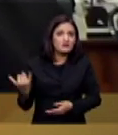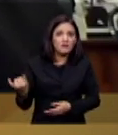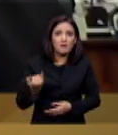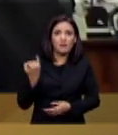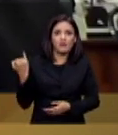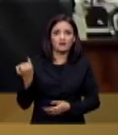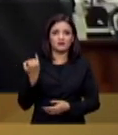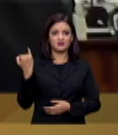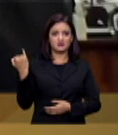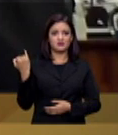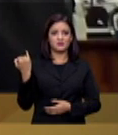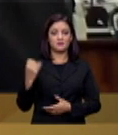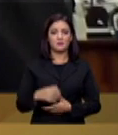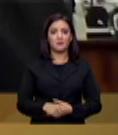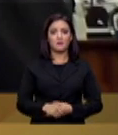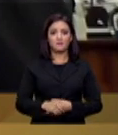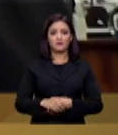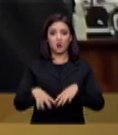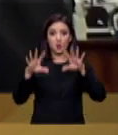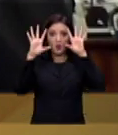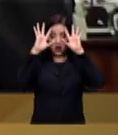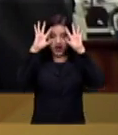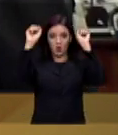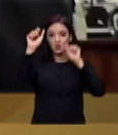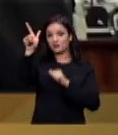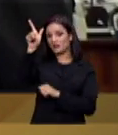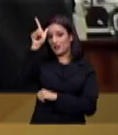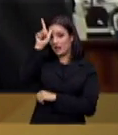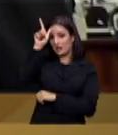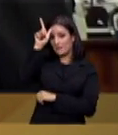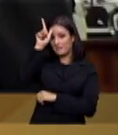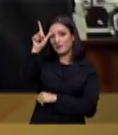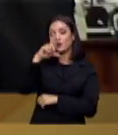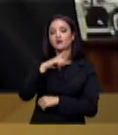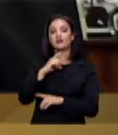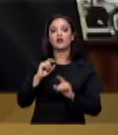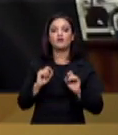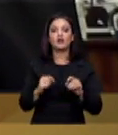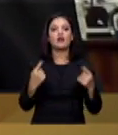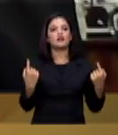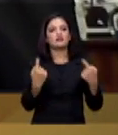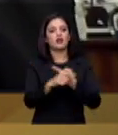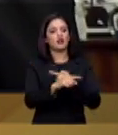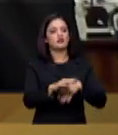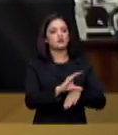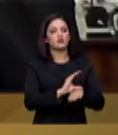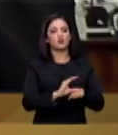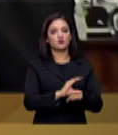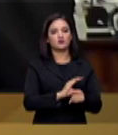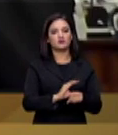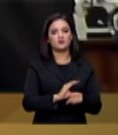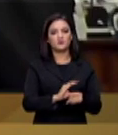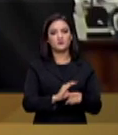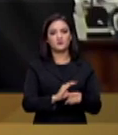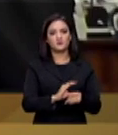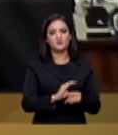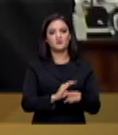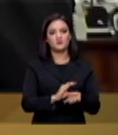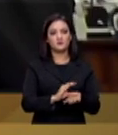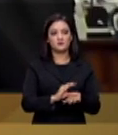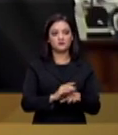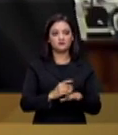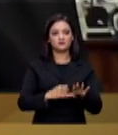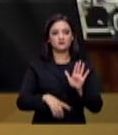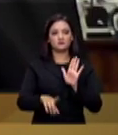o Acordo Constitucional Alemão se viu às voltas com a declaração de inconstitucionalidade de uma lei